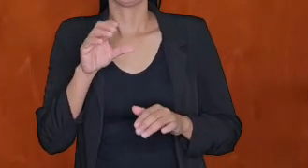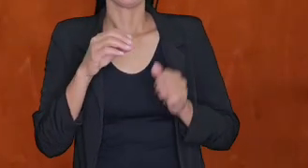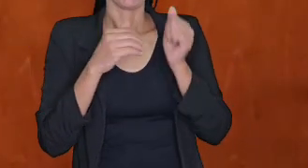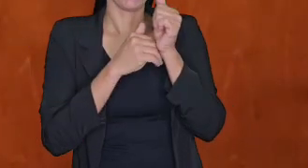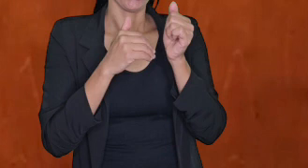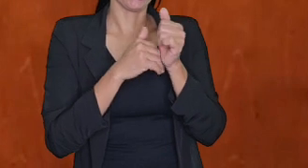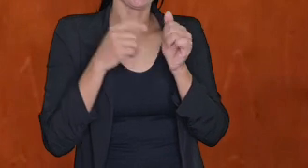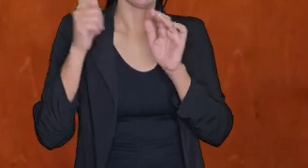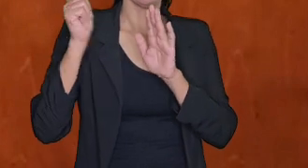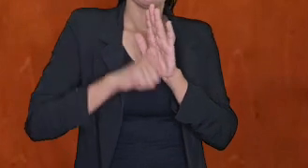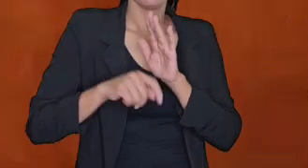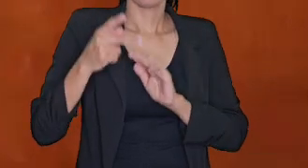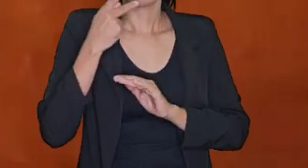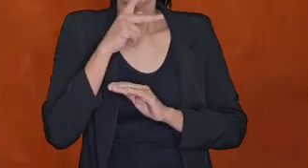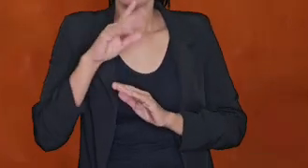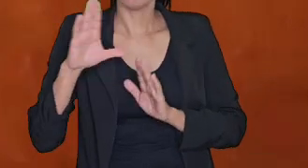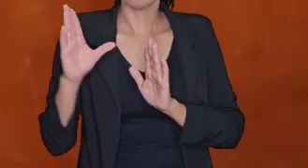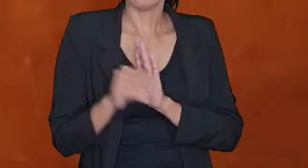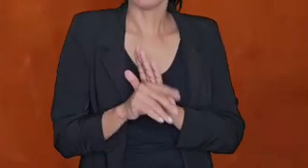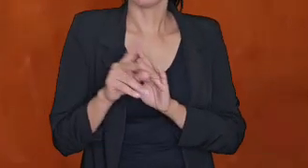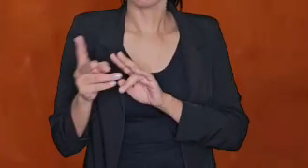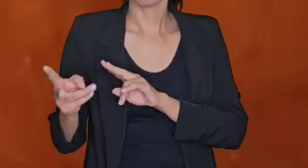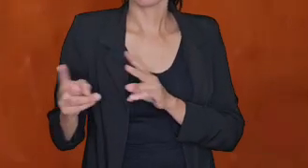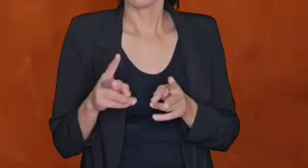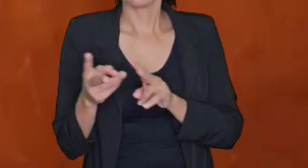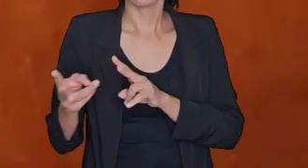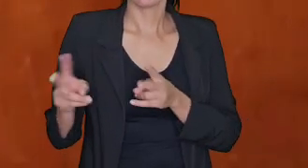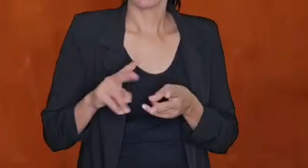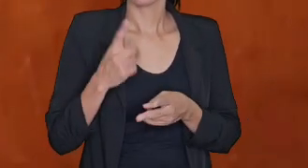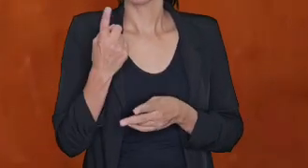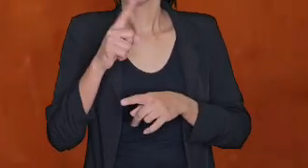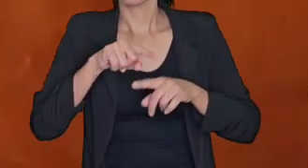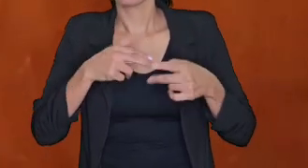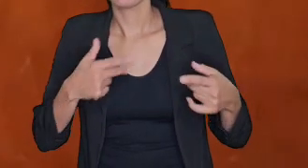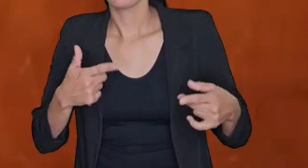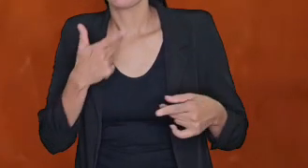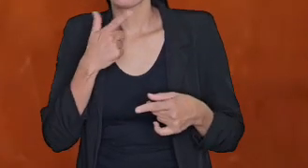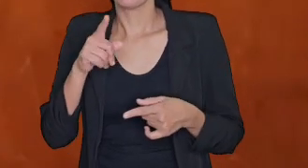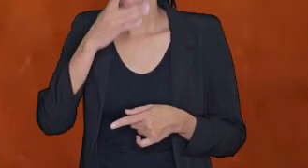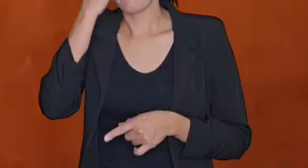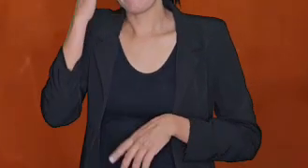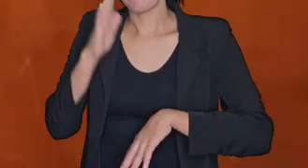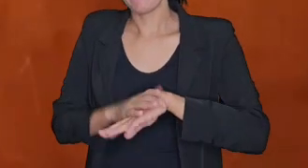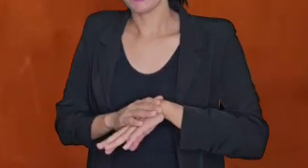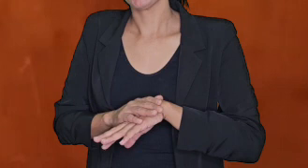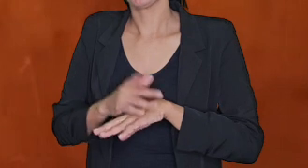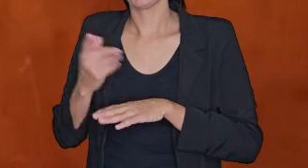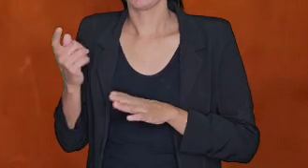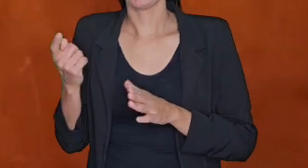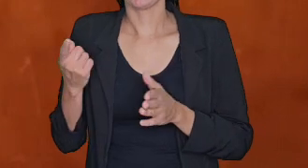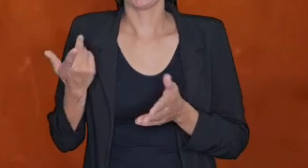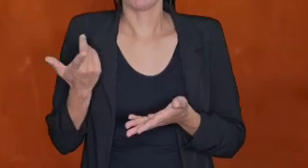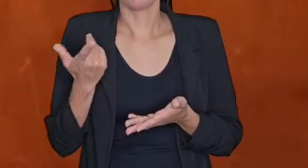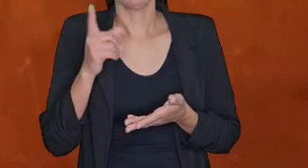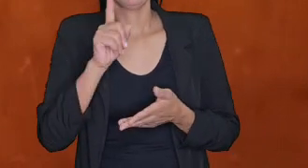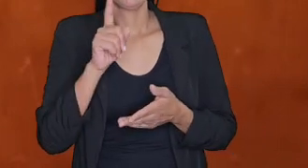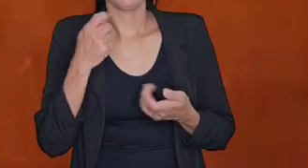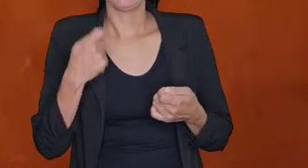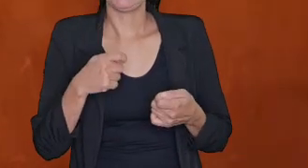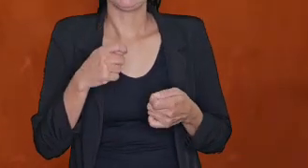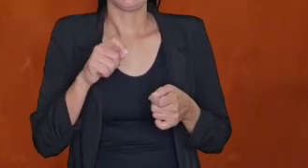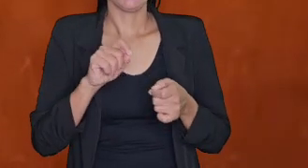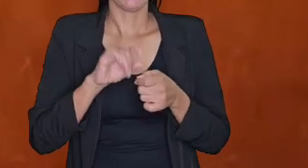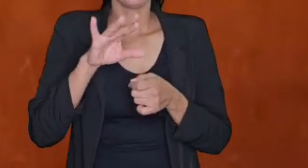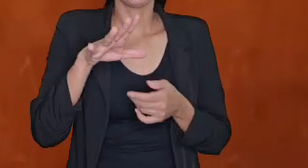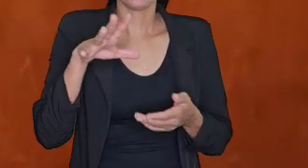artigo 185 do Código Tributário diz que é fraudulenta a alienação de um bem por aquele